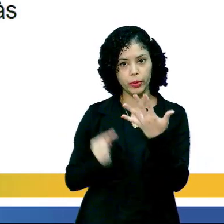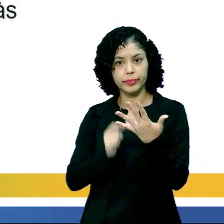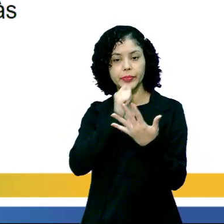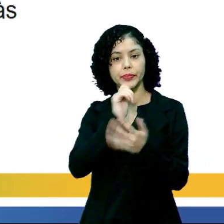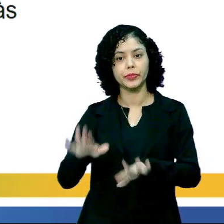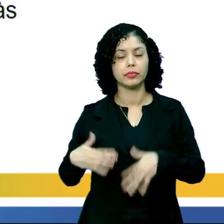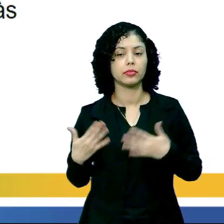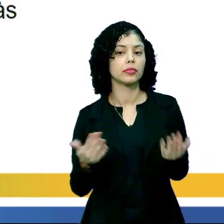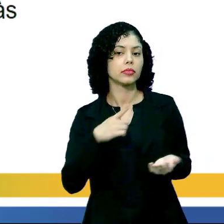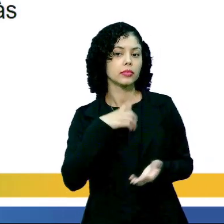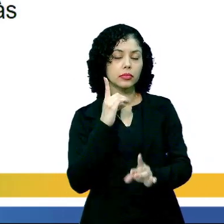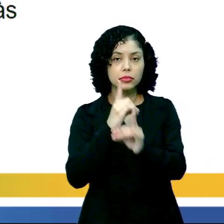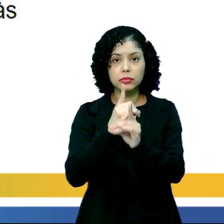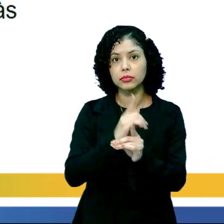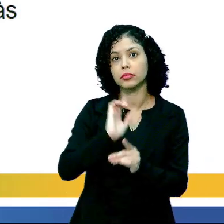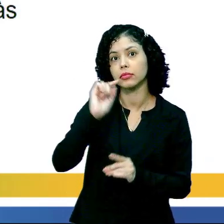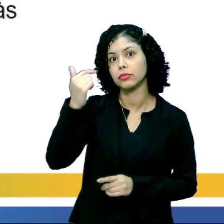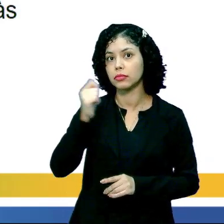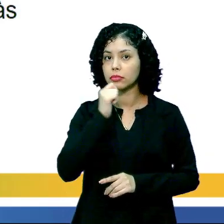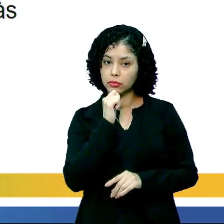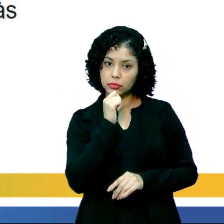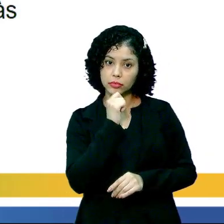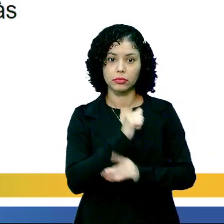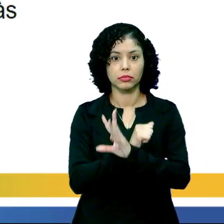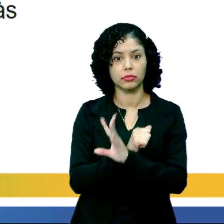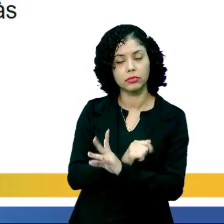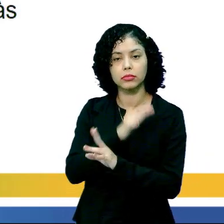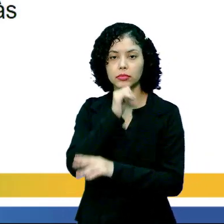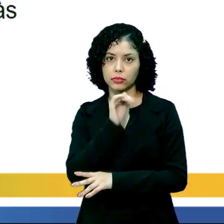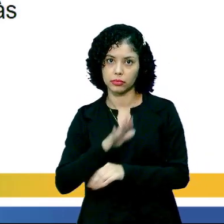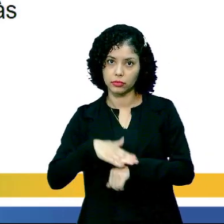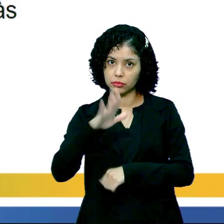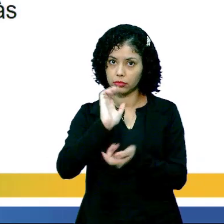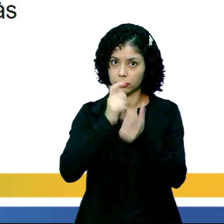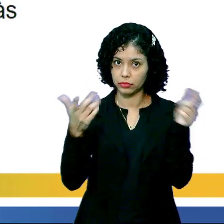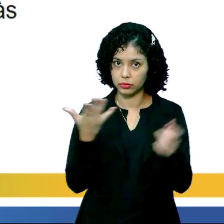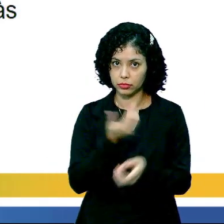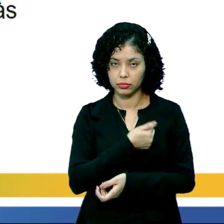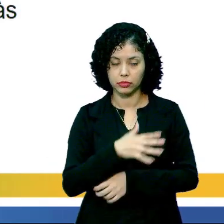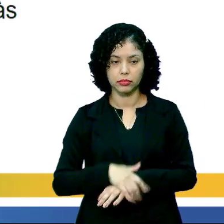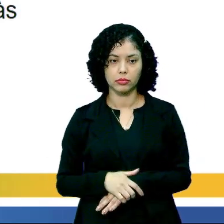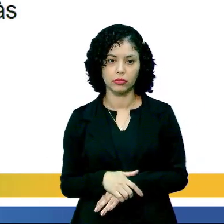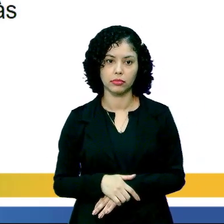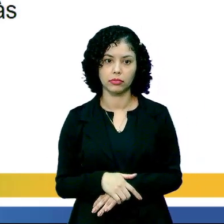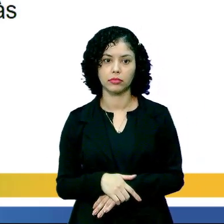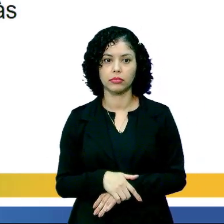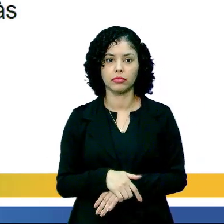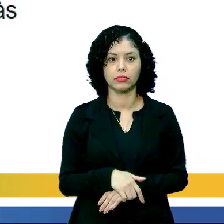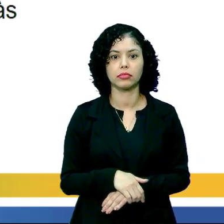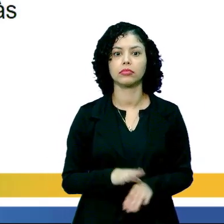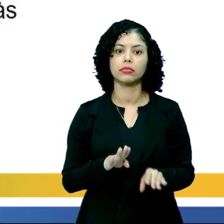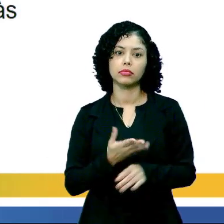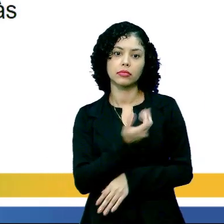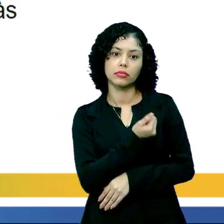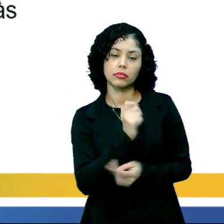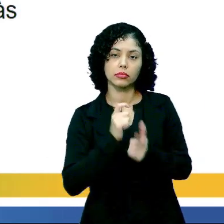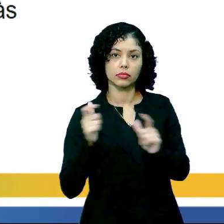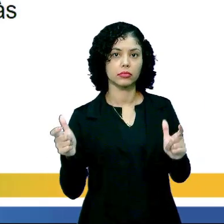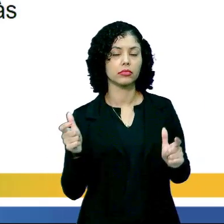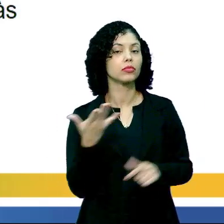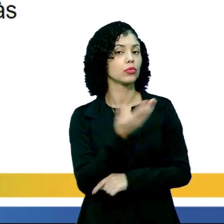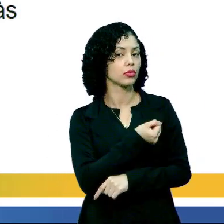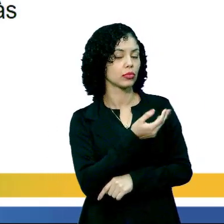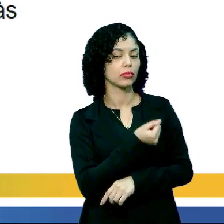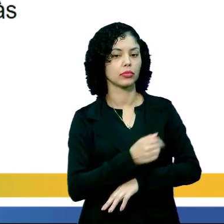alternativas nós temos que encontrar aquela em que os ácidos terão o maior grau de acidez Ou seja que darão para gente o maior